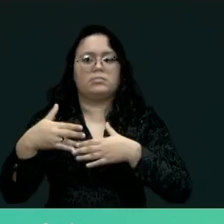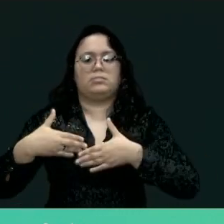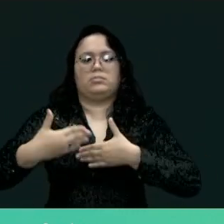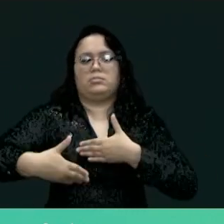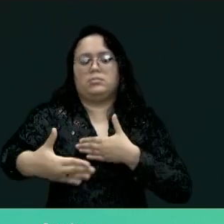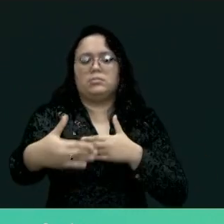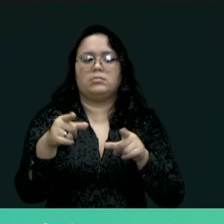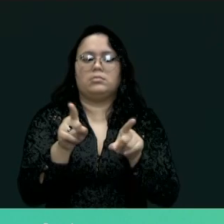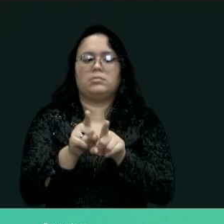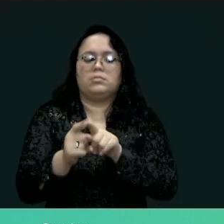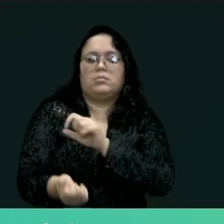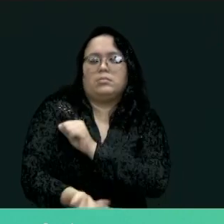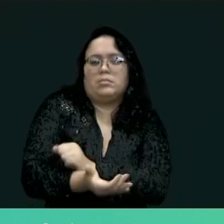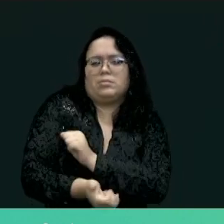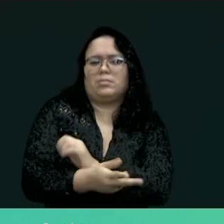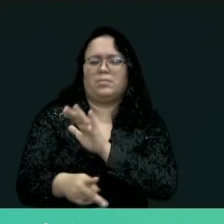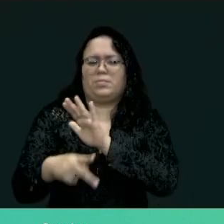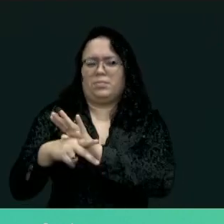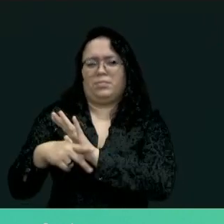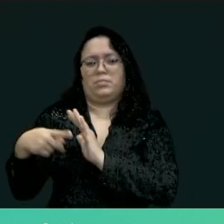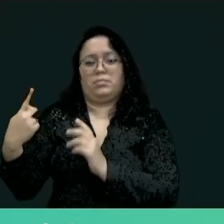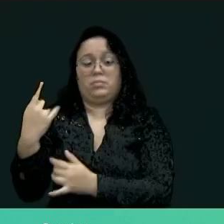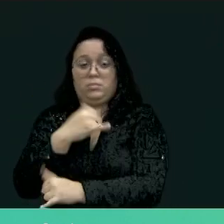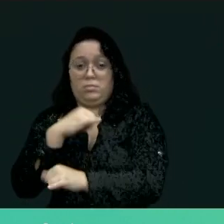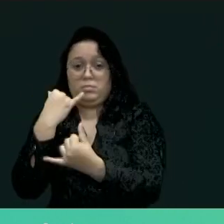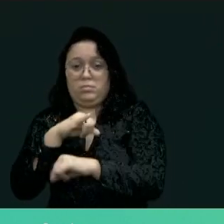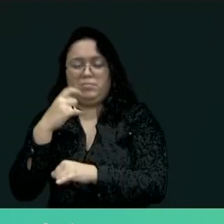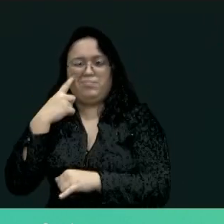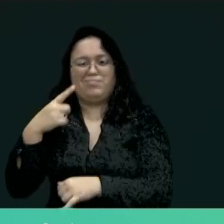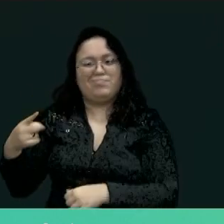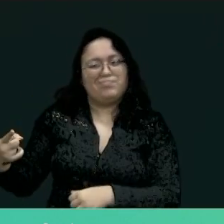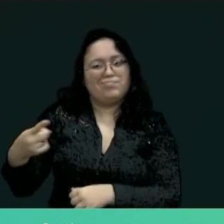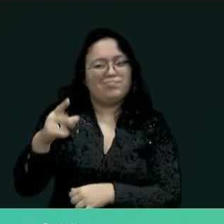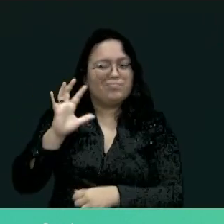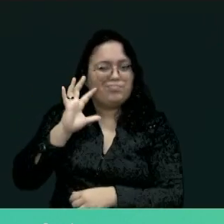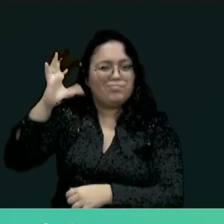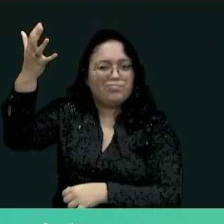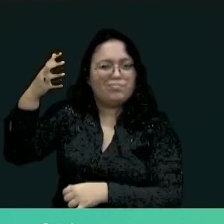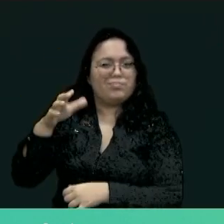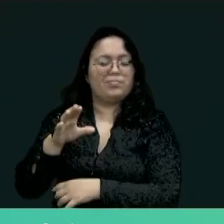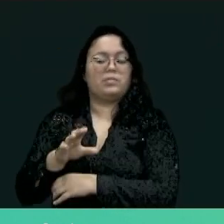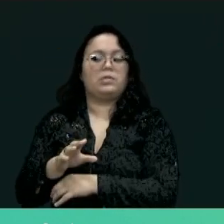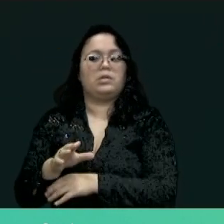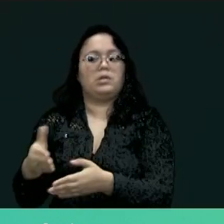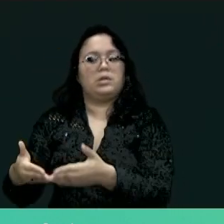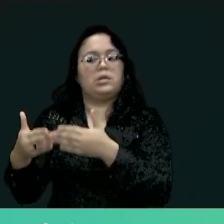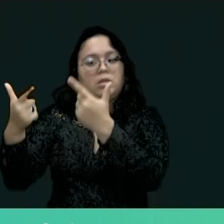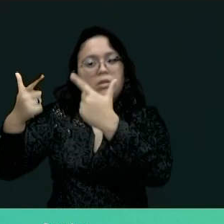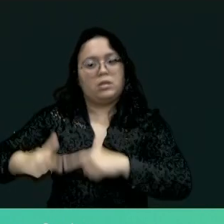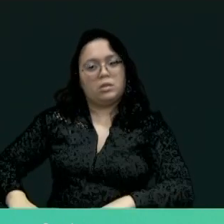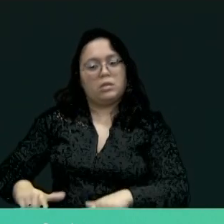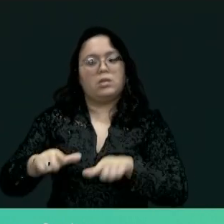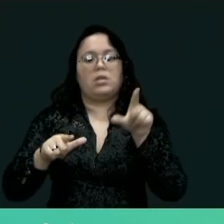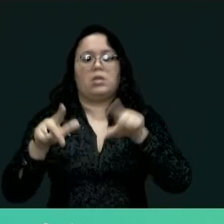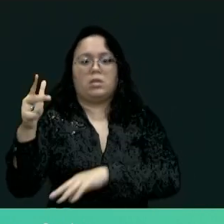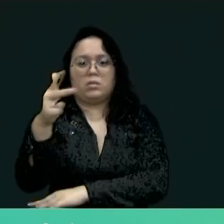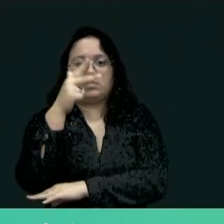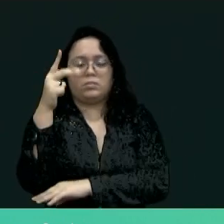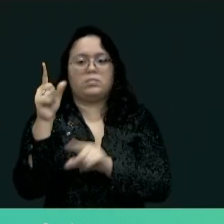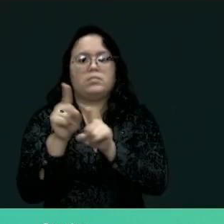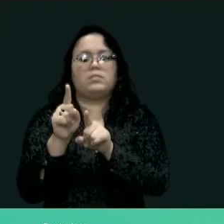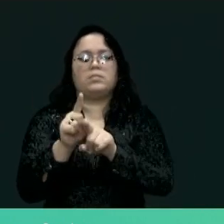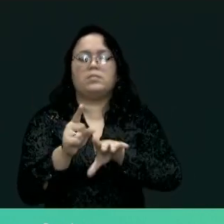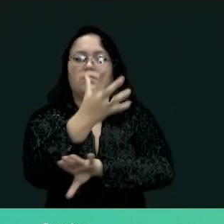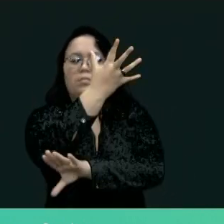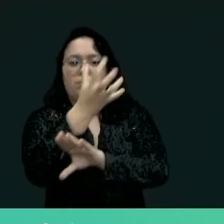de produção de energia a partir de soluções híbridas, que é o caso de eólica e solar, armazenamento